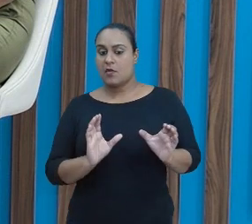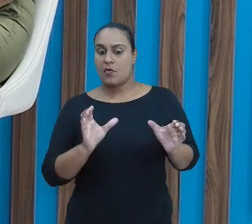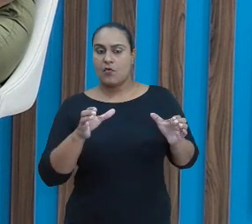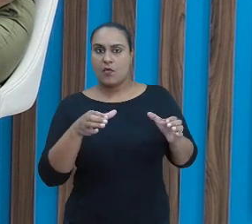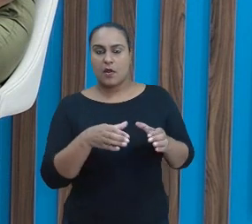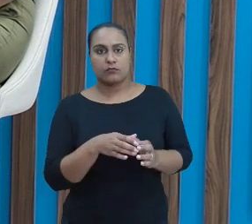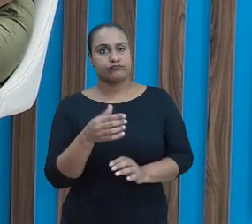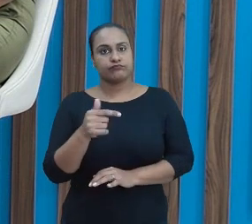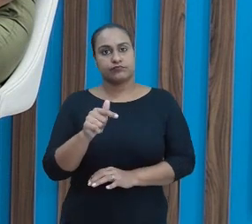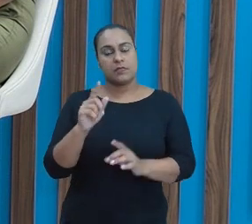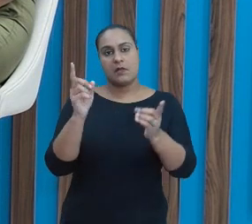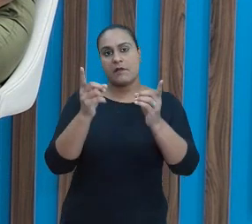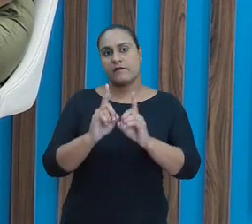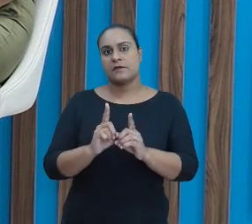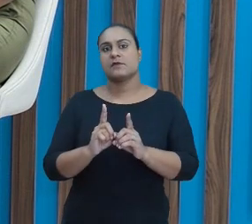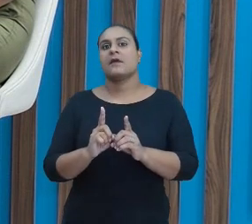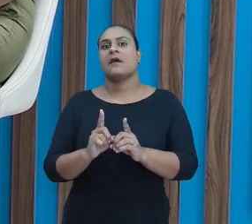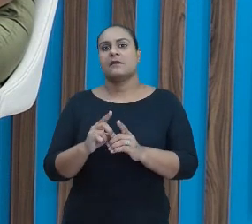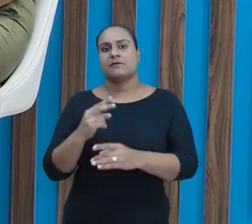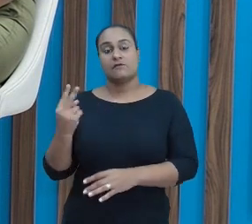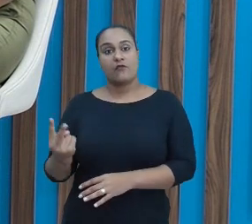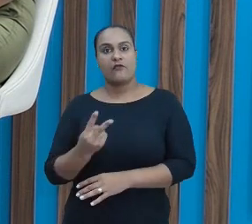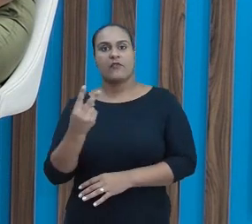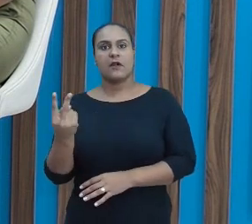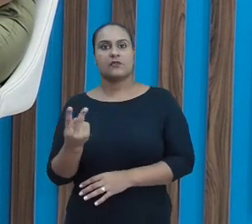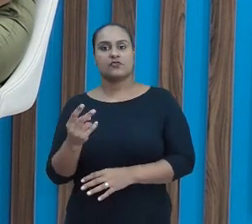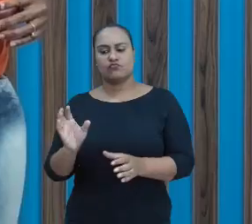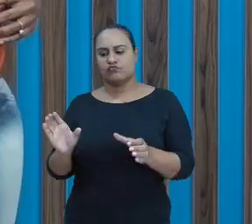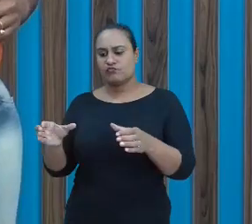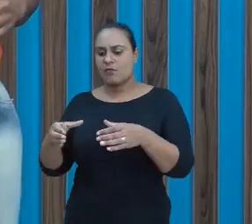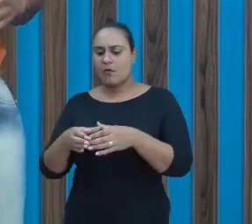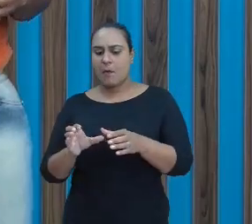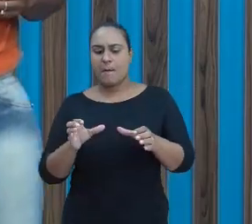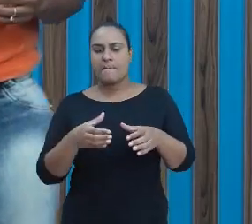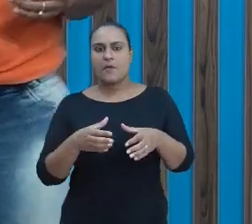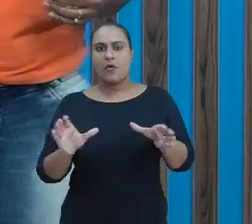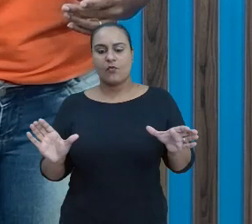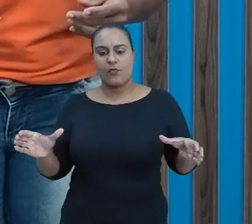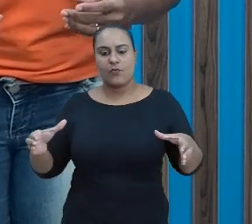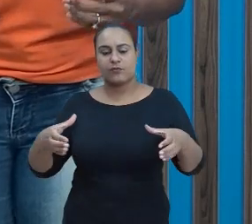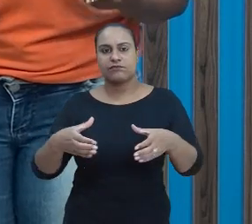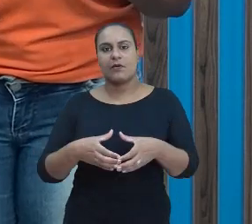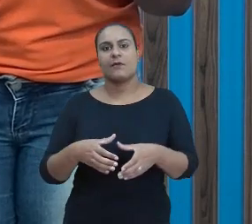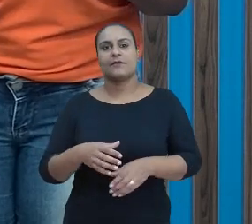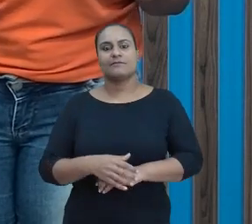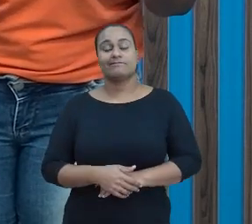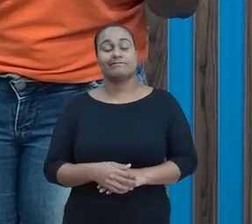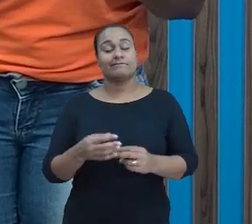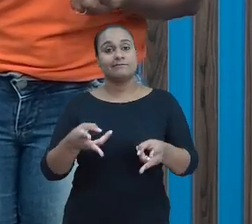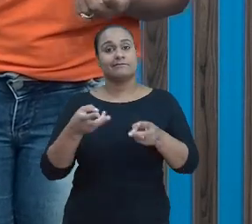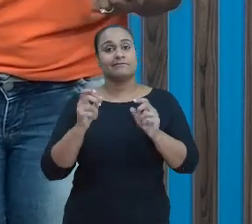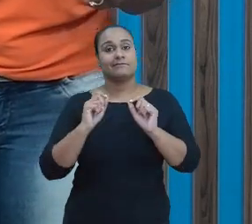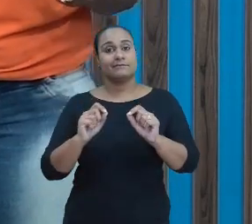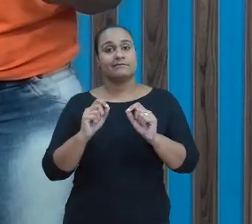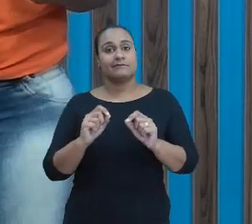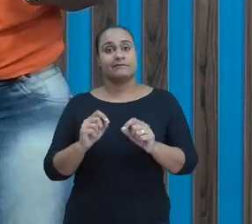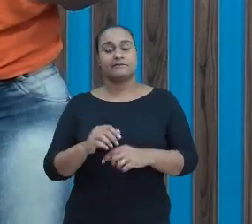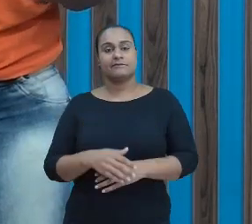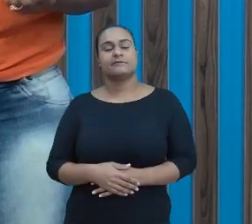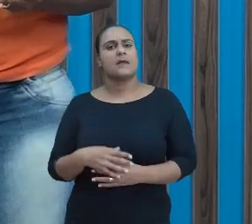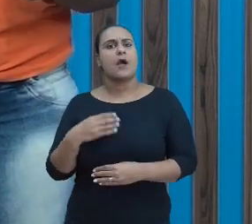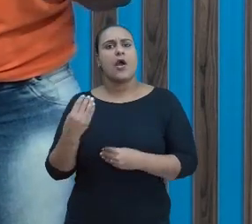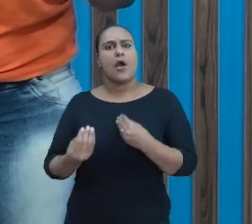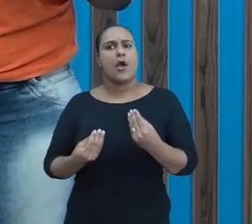É enriquecedor para os dois lados, né? Exatamente. Então, percebemos como esse